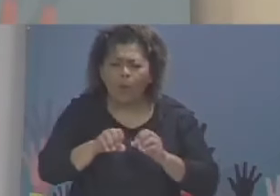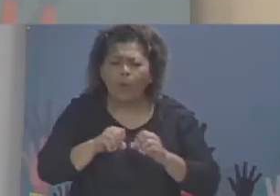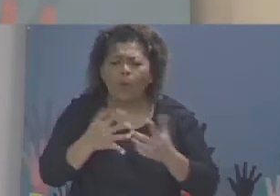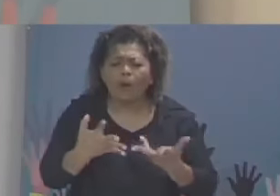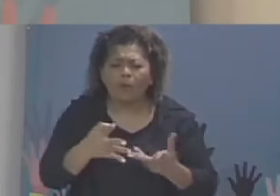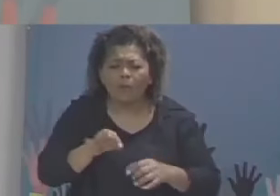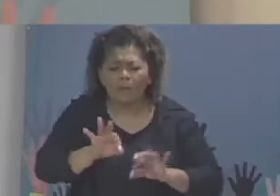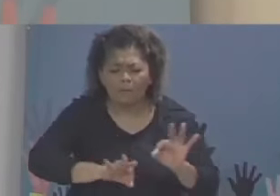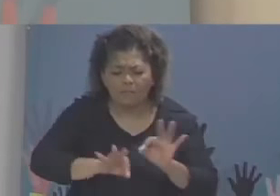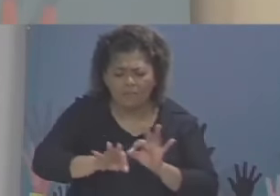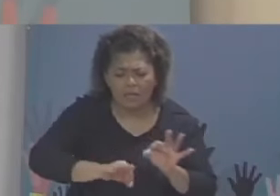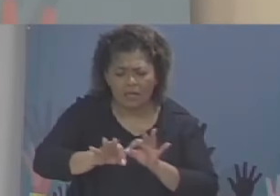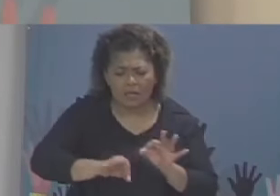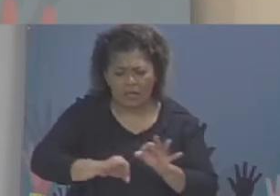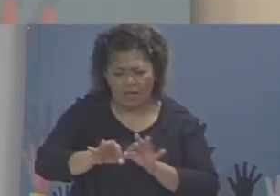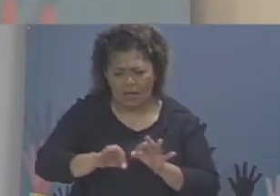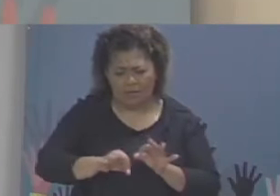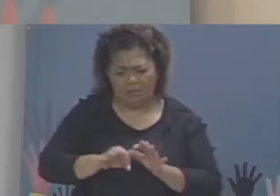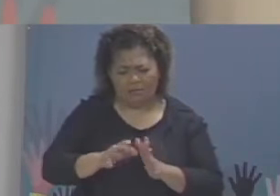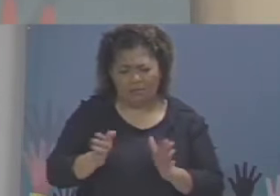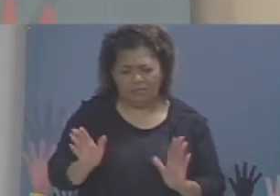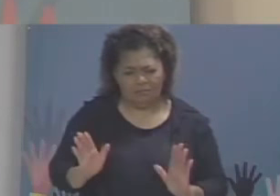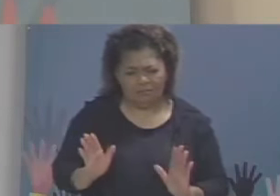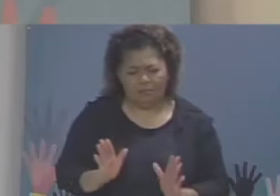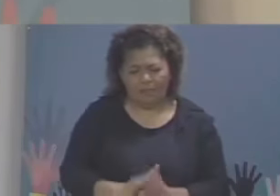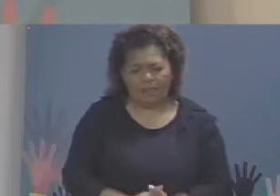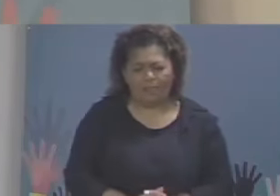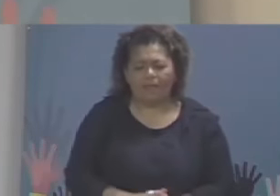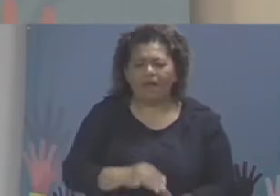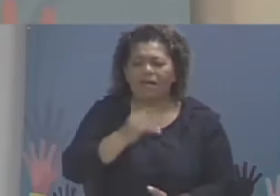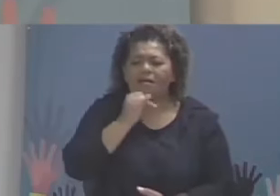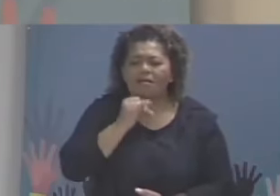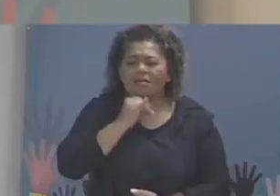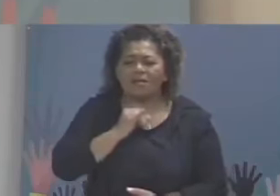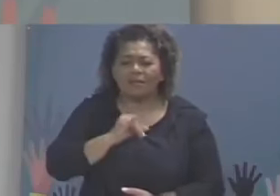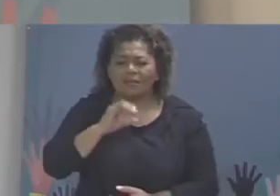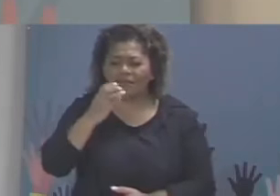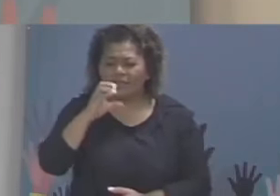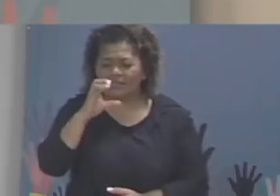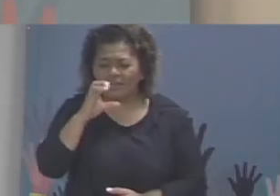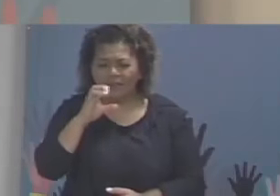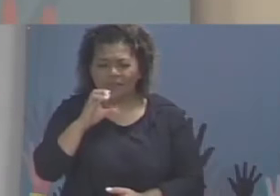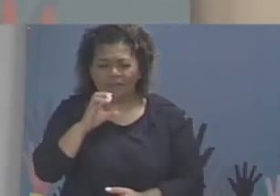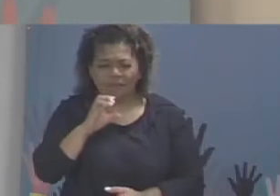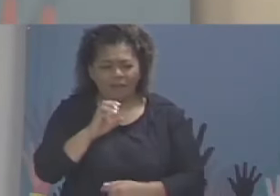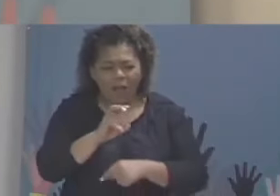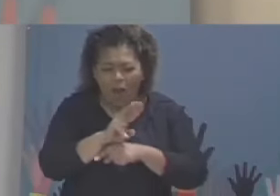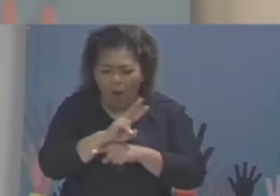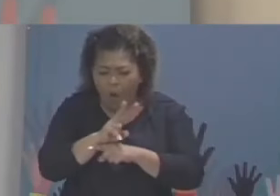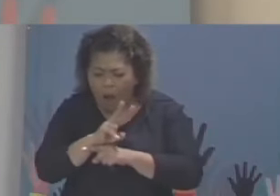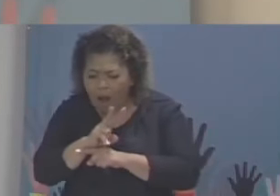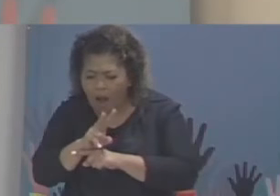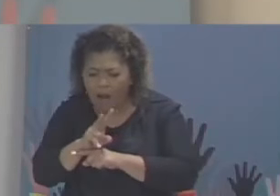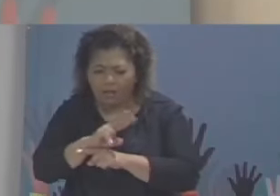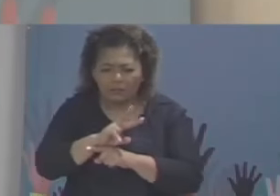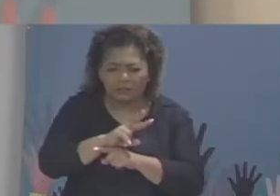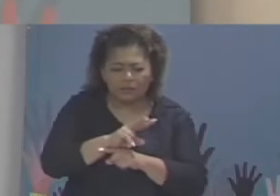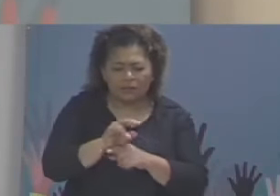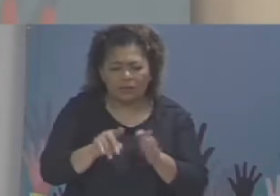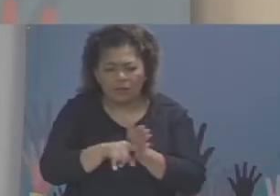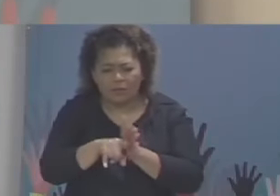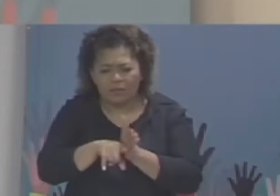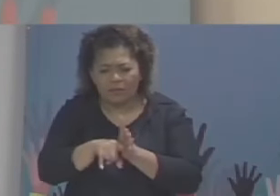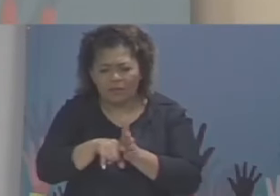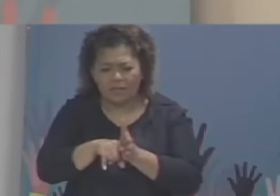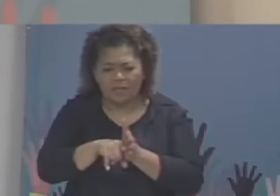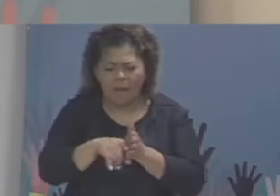alguns milestones, algumas metas, e as atinge. Vou dar um exemplo da ciência. Hackman, ele viu que a pobreza, ela dirige-se à